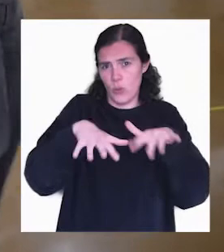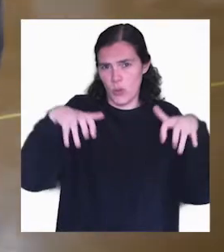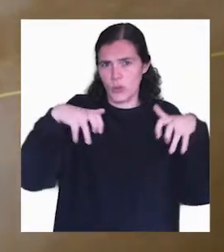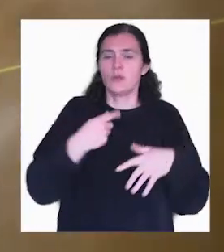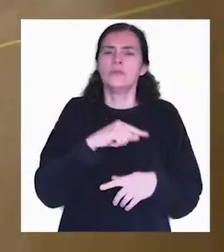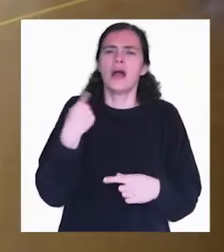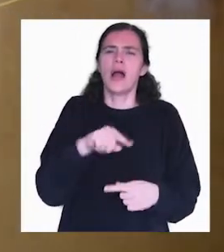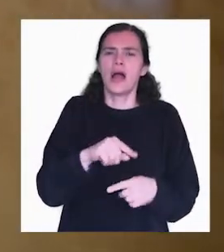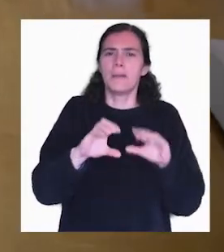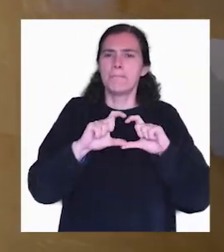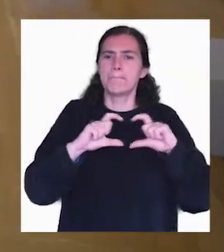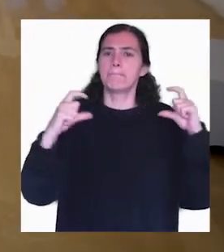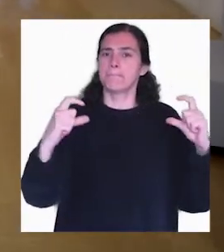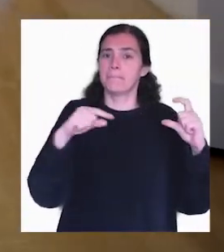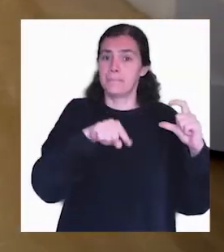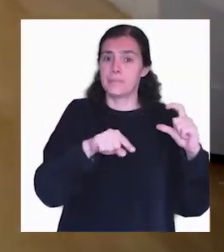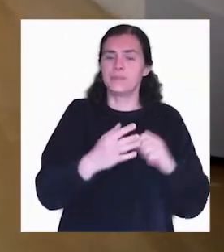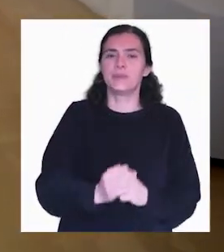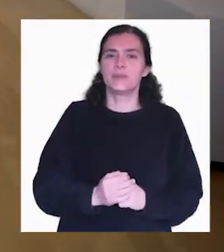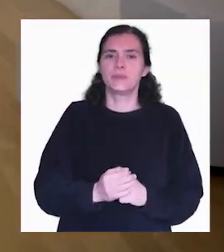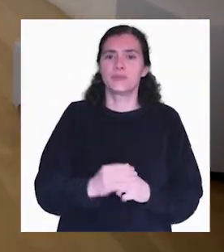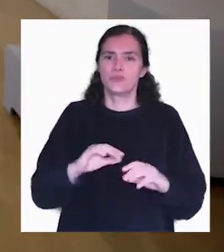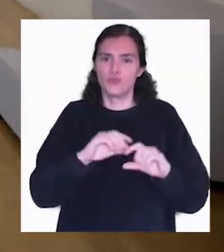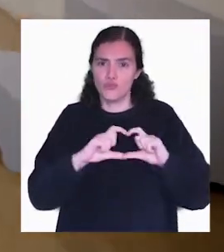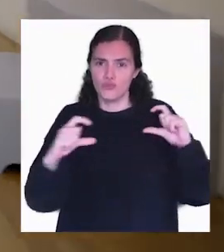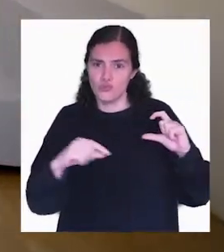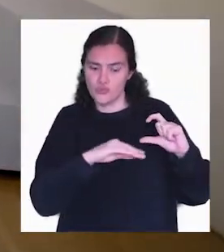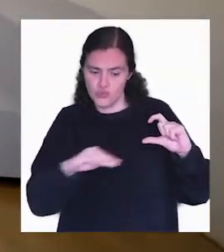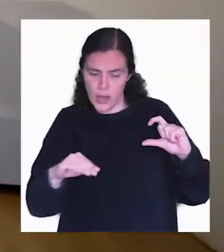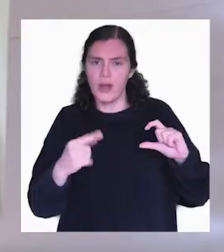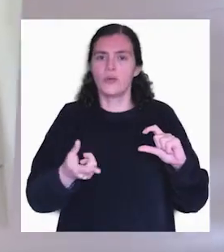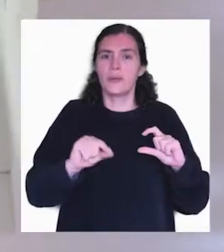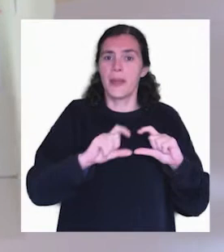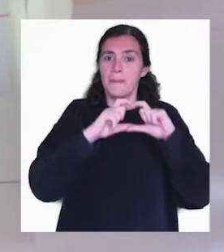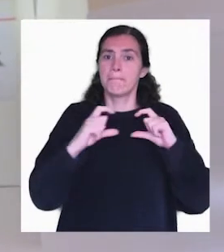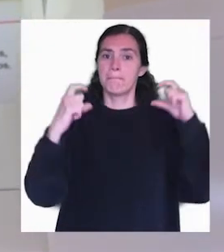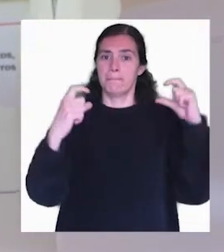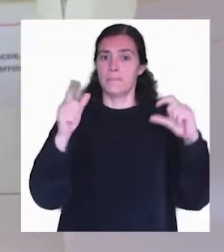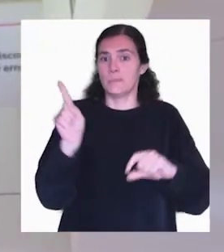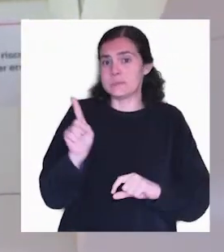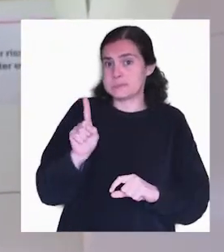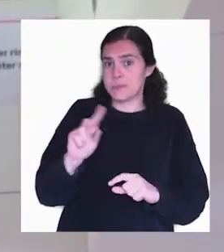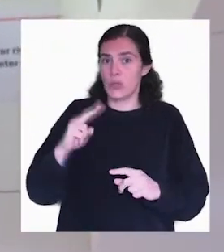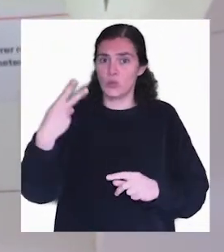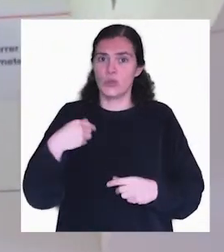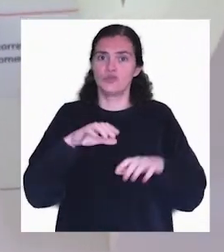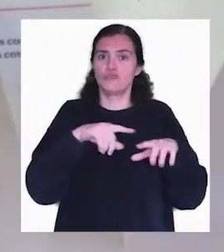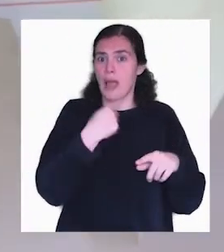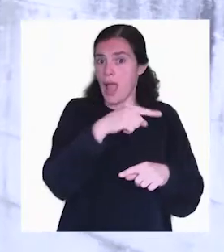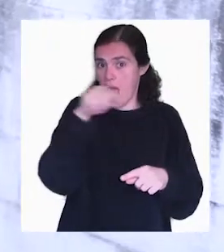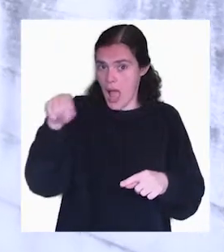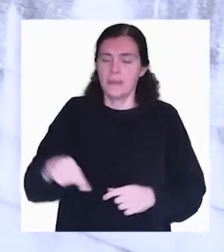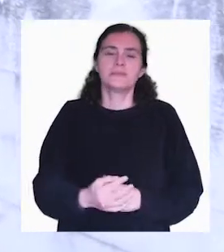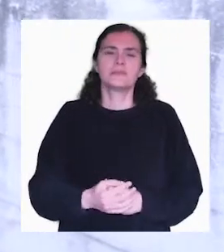ocupando o piso do rés do chão e o piso do primeiro andar. Importa